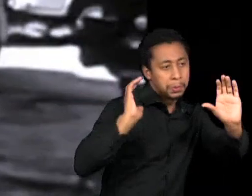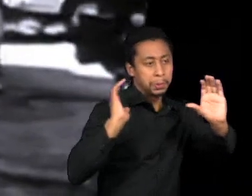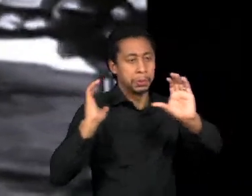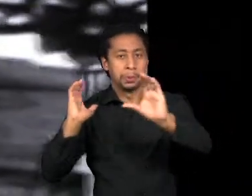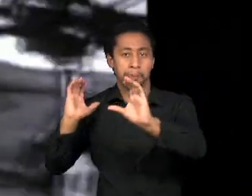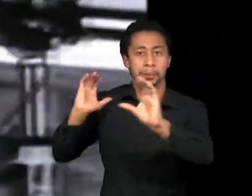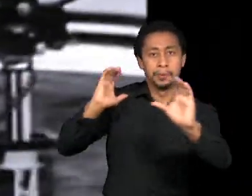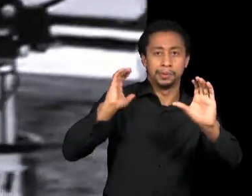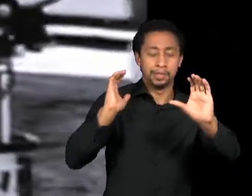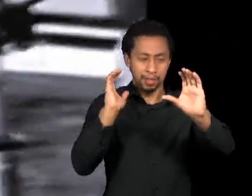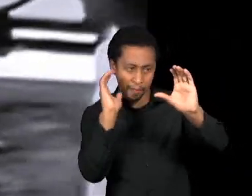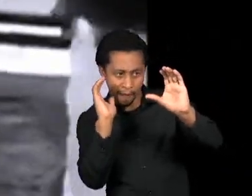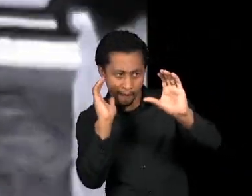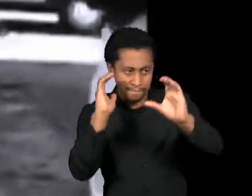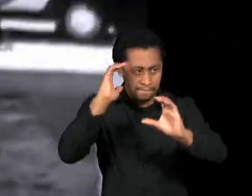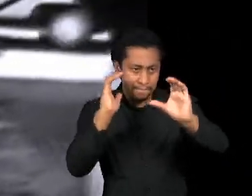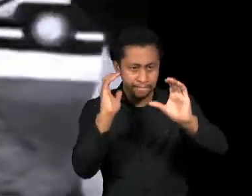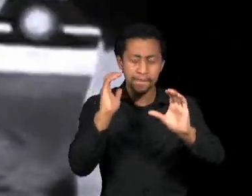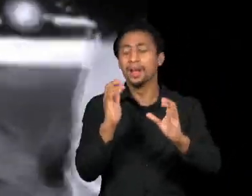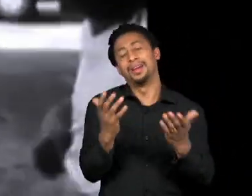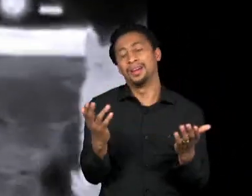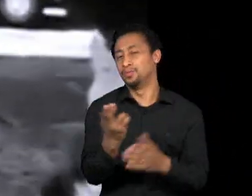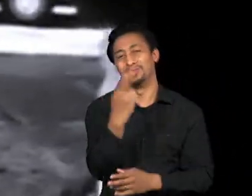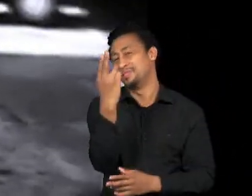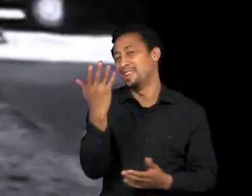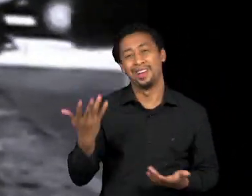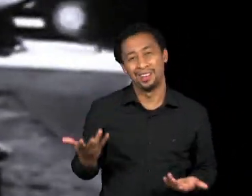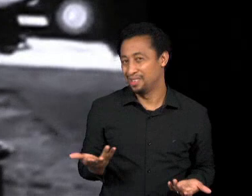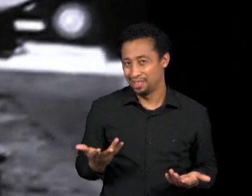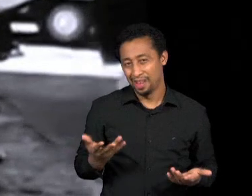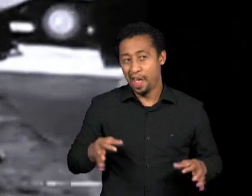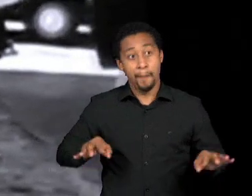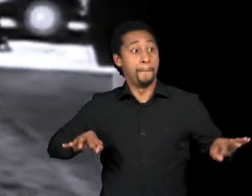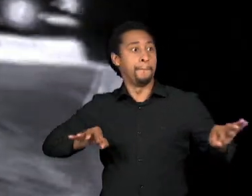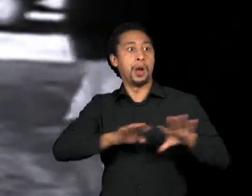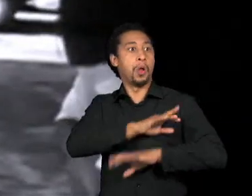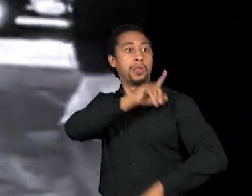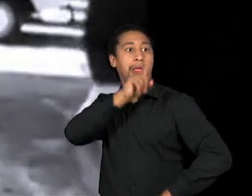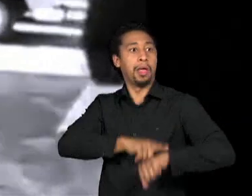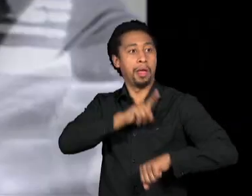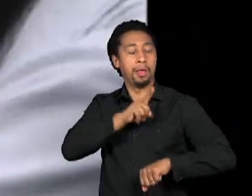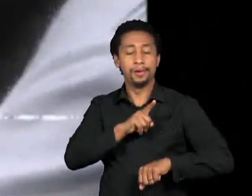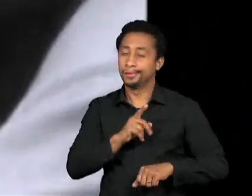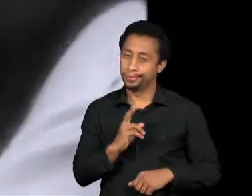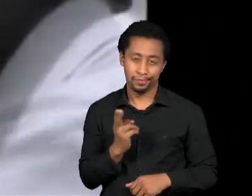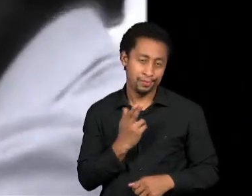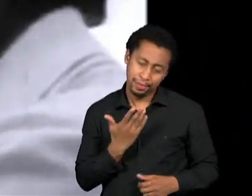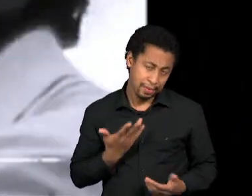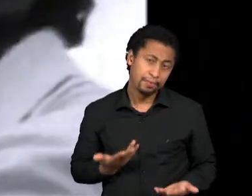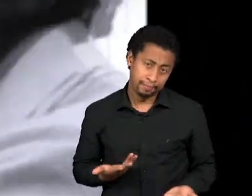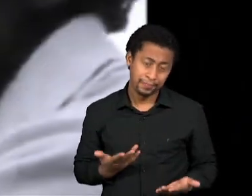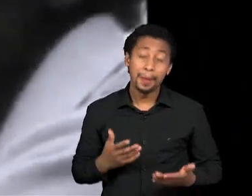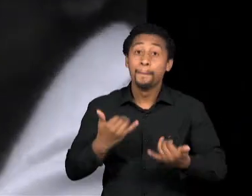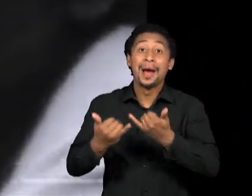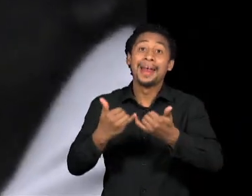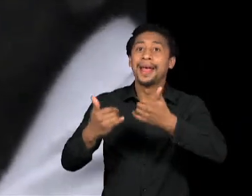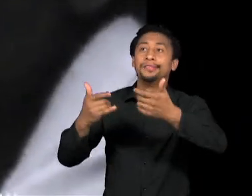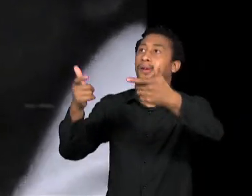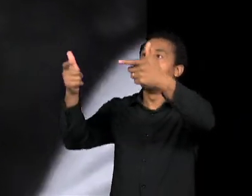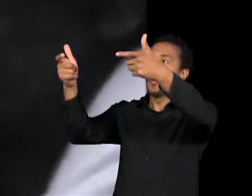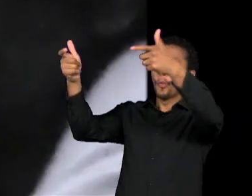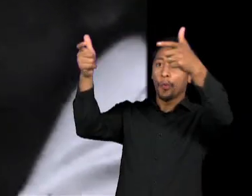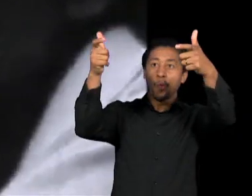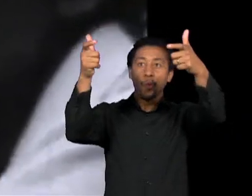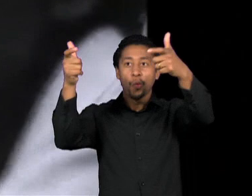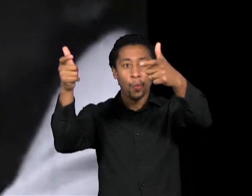parafernália da técnica cinematográfica como um disco voador, alguma coisa que vem de cima